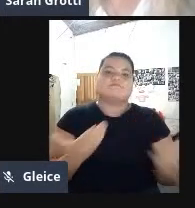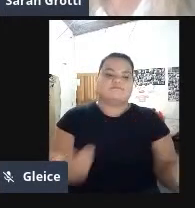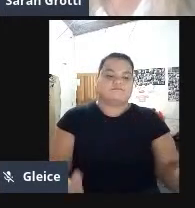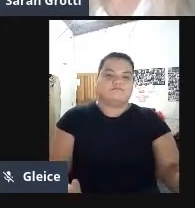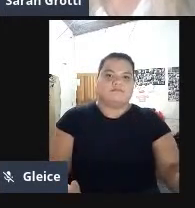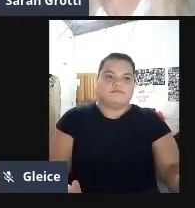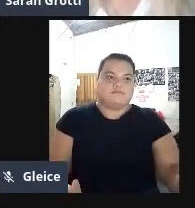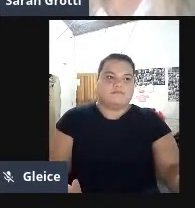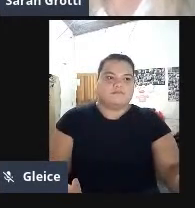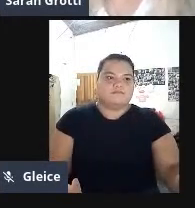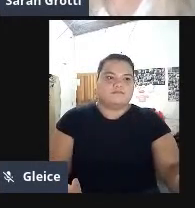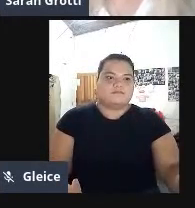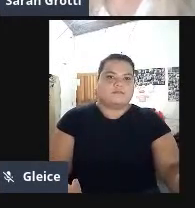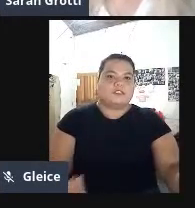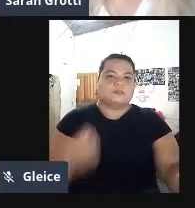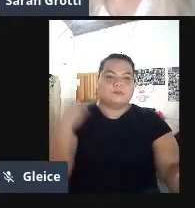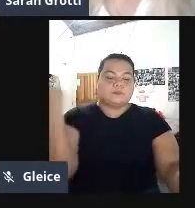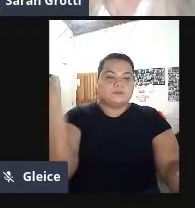de suma importância.